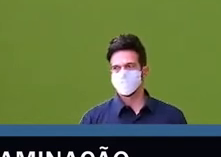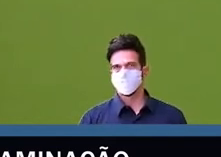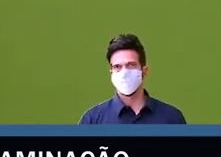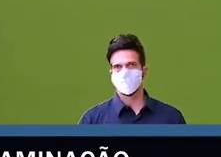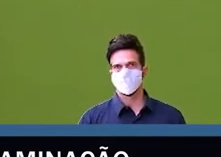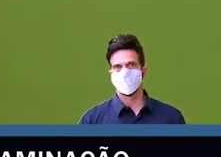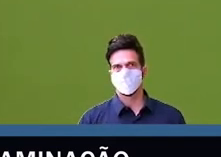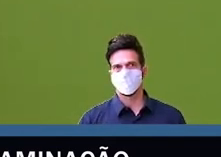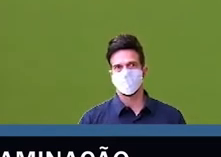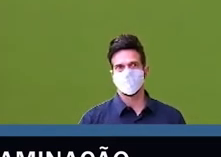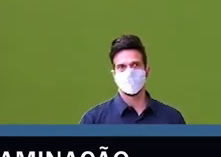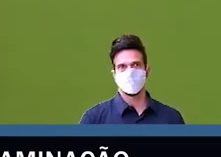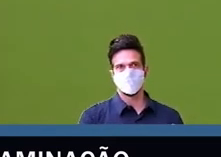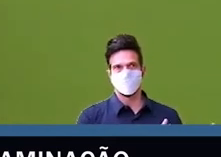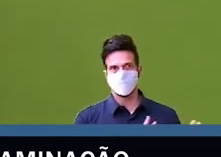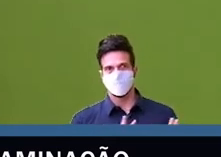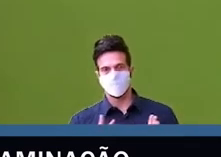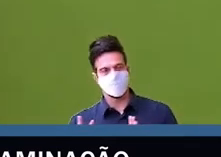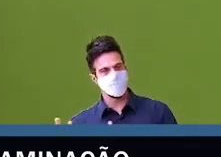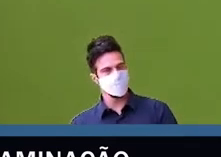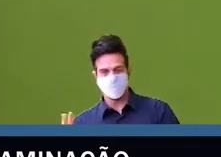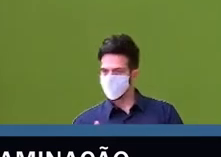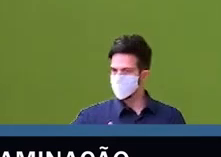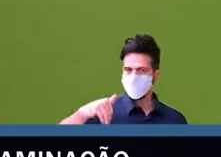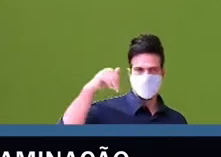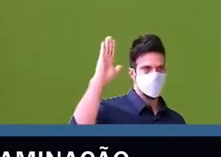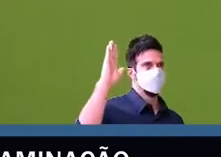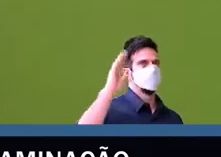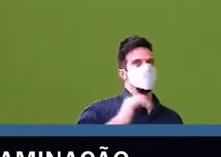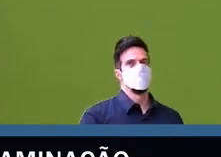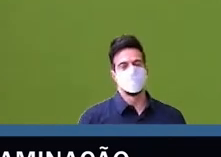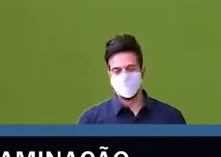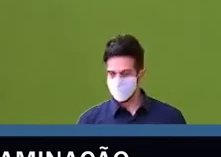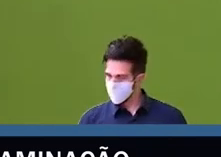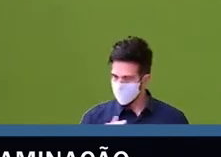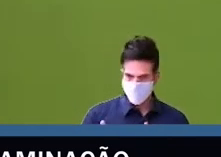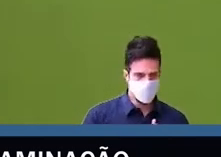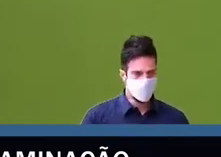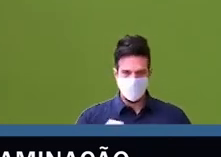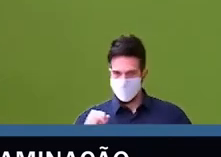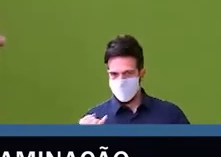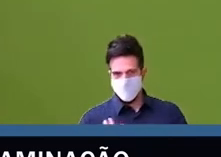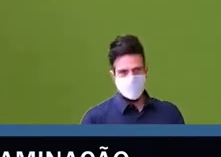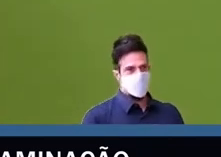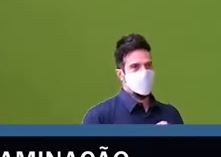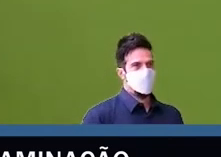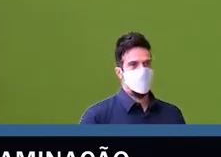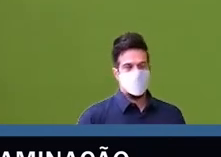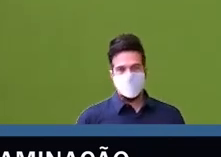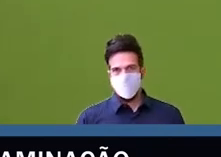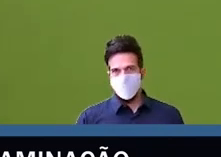Média móvel dos últimos 7 dias. É a maior média móvel durante toda a pandemia. Ou seja,